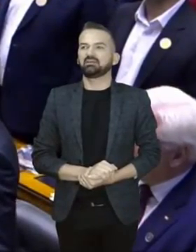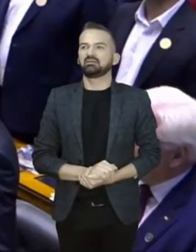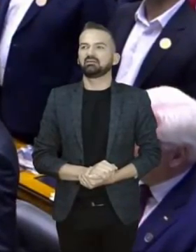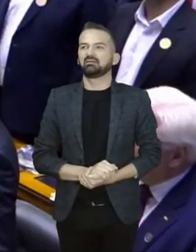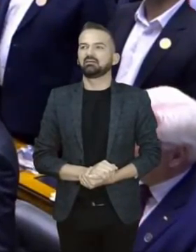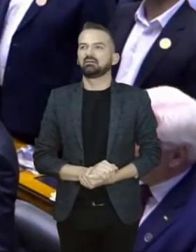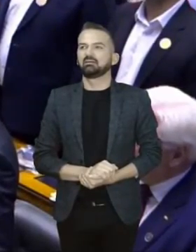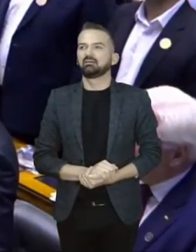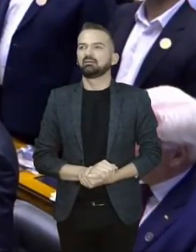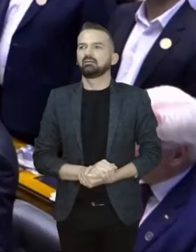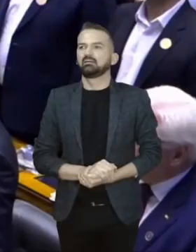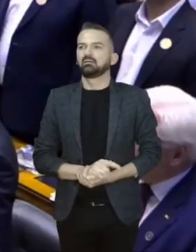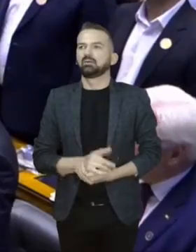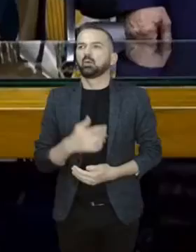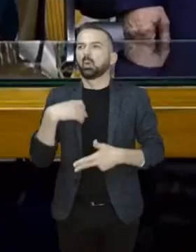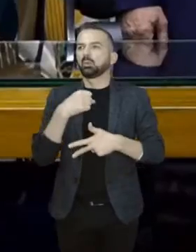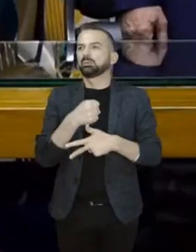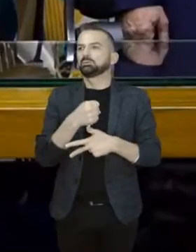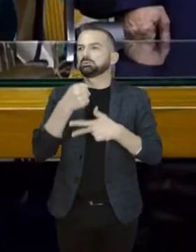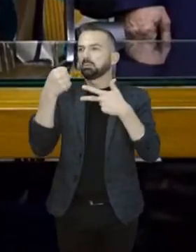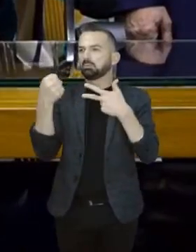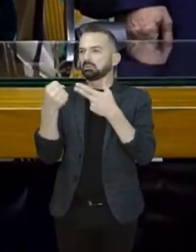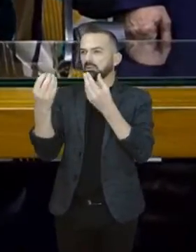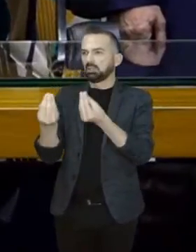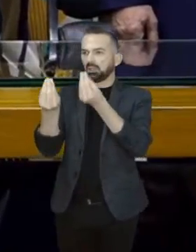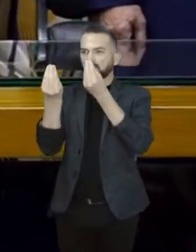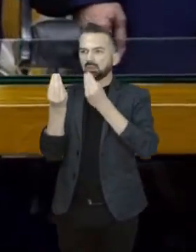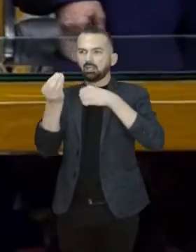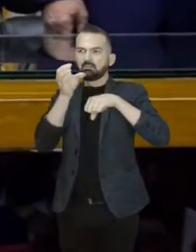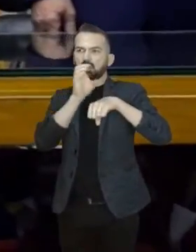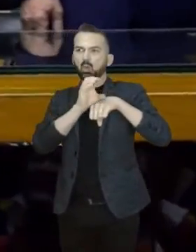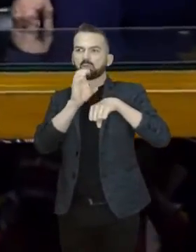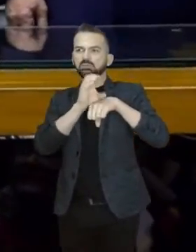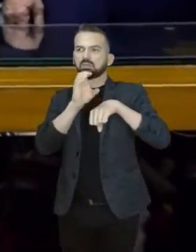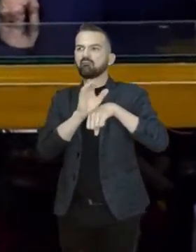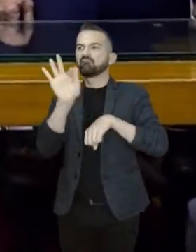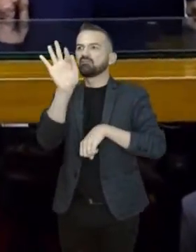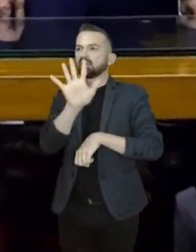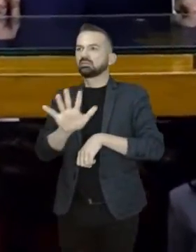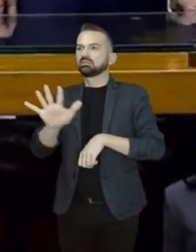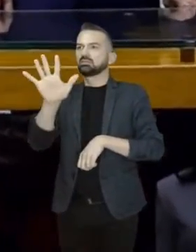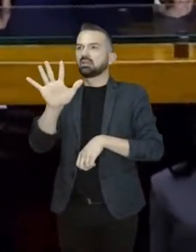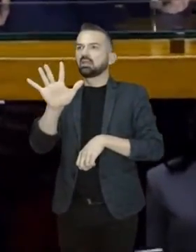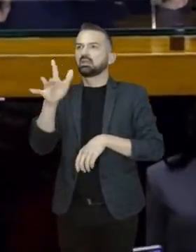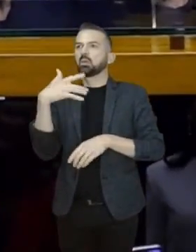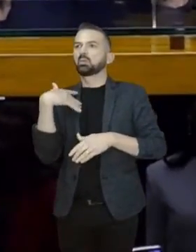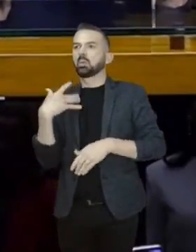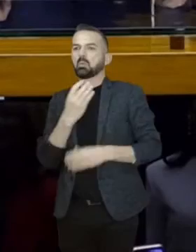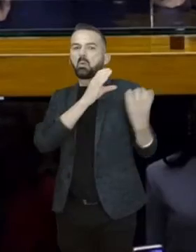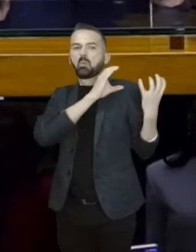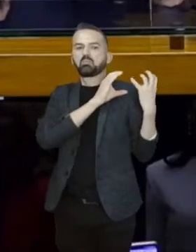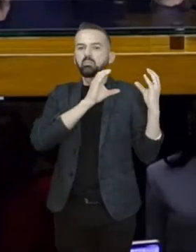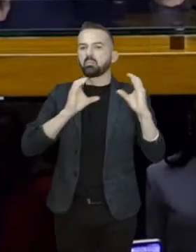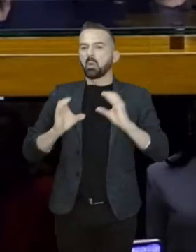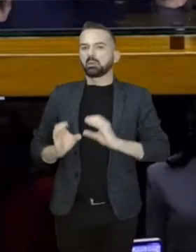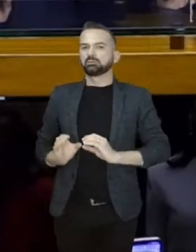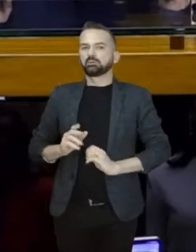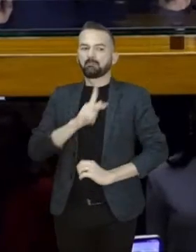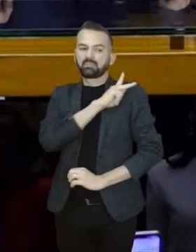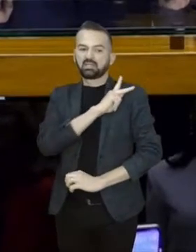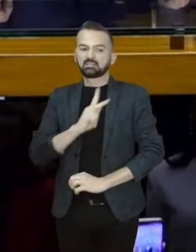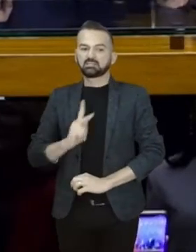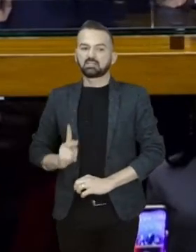São outorgados pela Constituição Federal, declaro empossados nos cargos de presidente e vice-presidente da